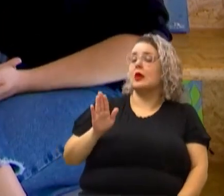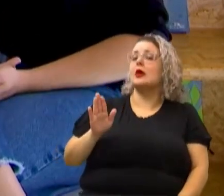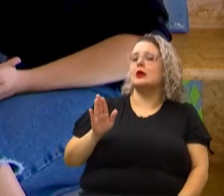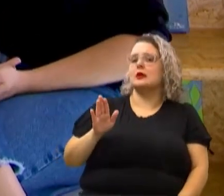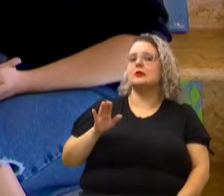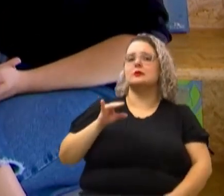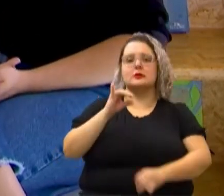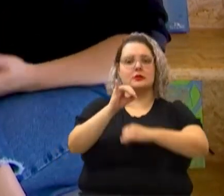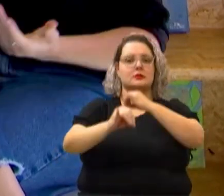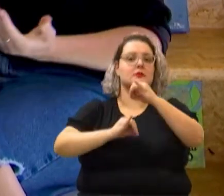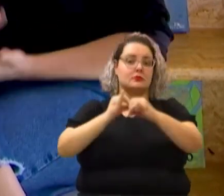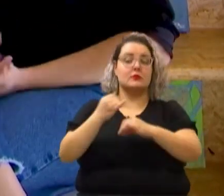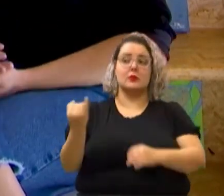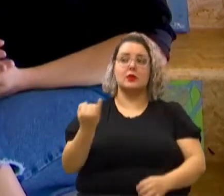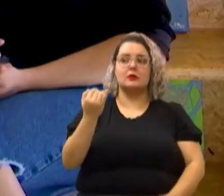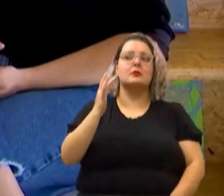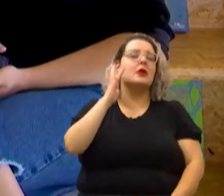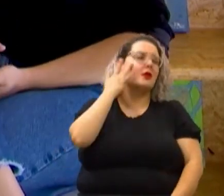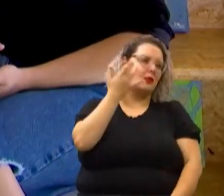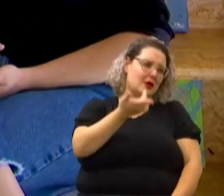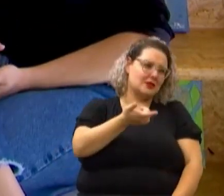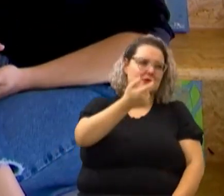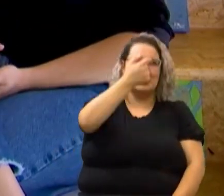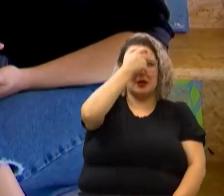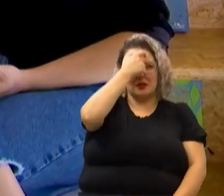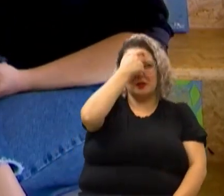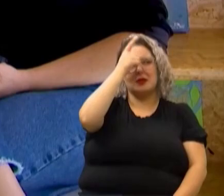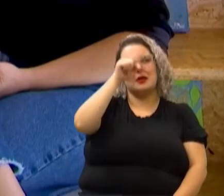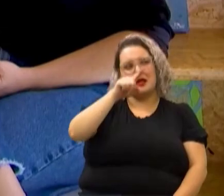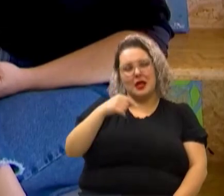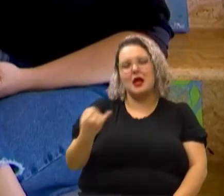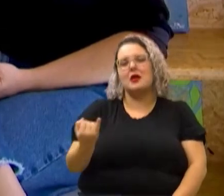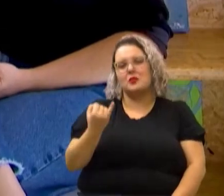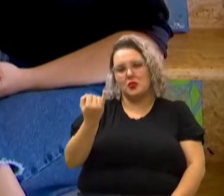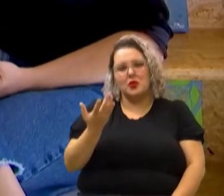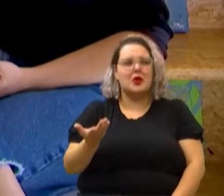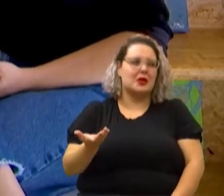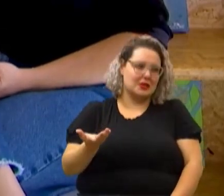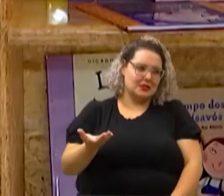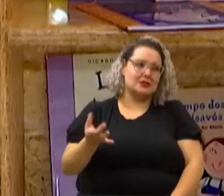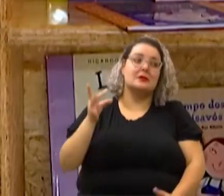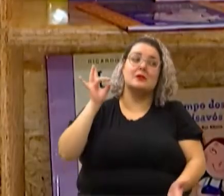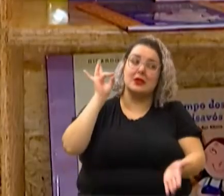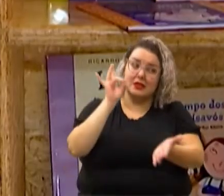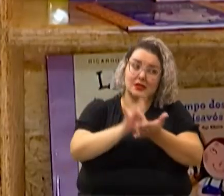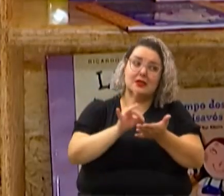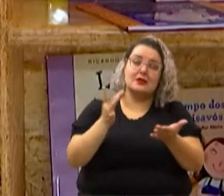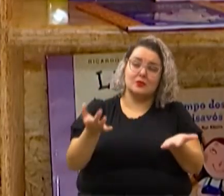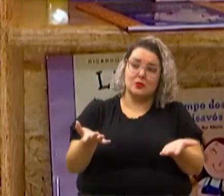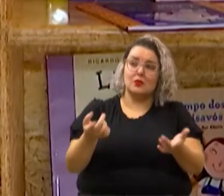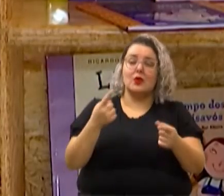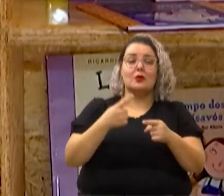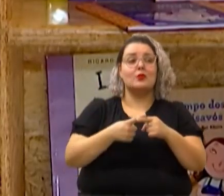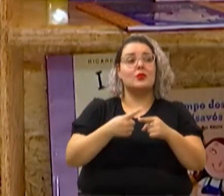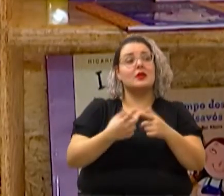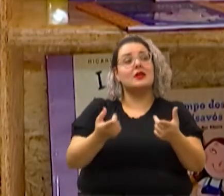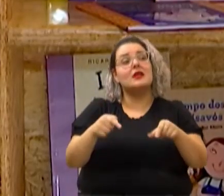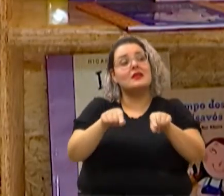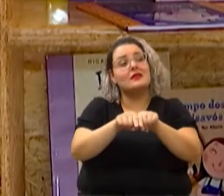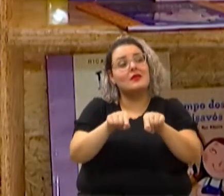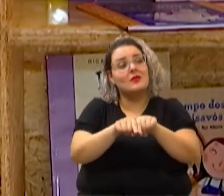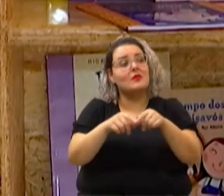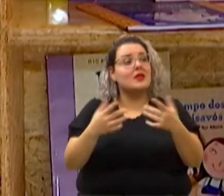mais pertinente eu acho que é conscientização Ela é super importante mesmo né porque